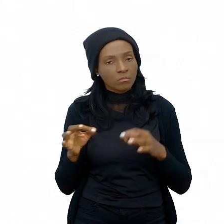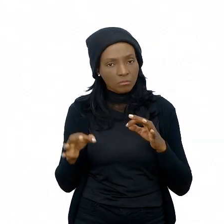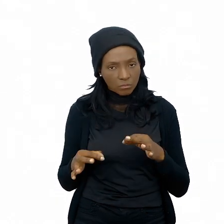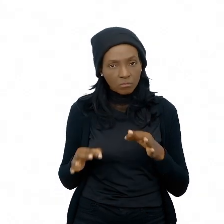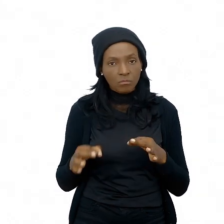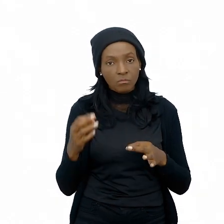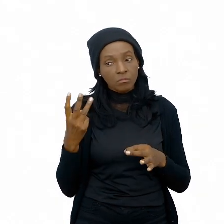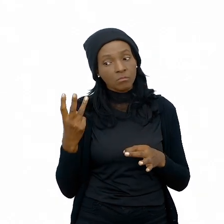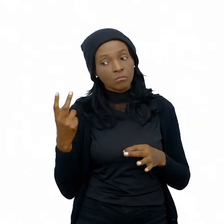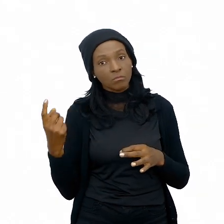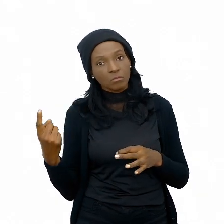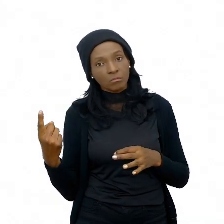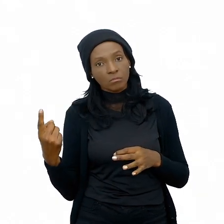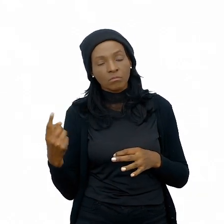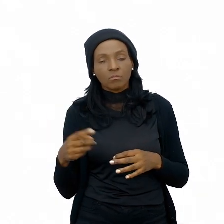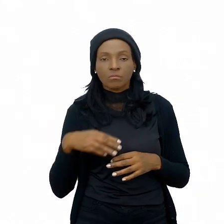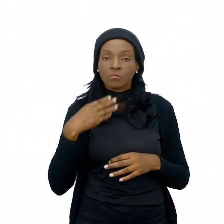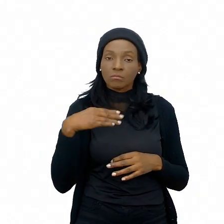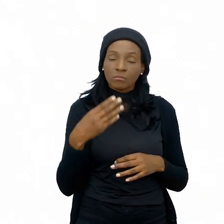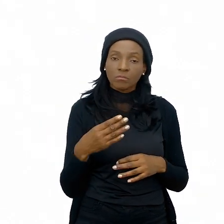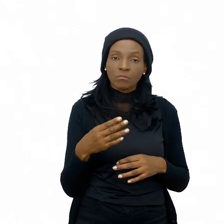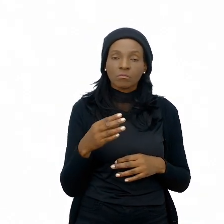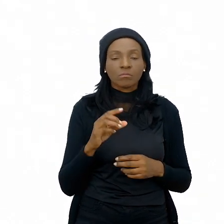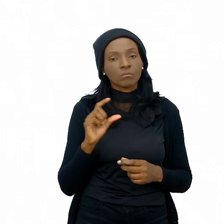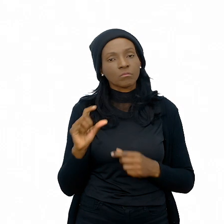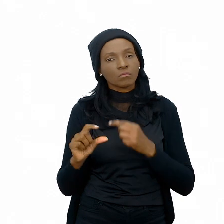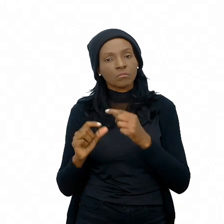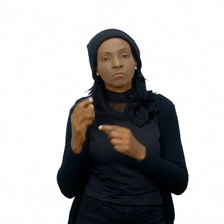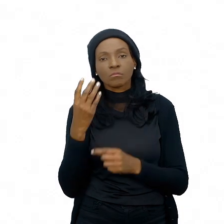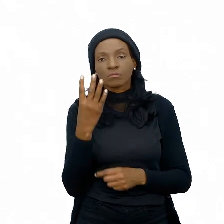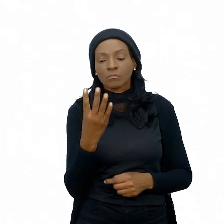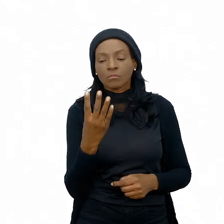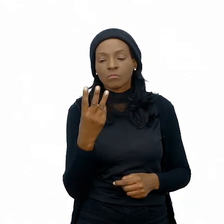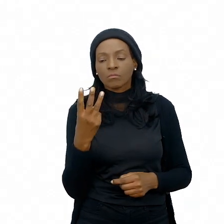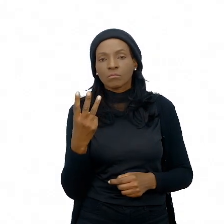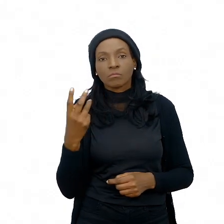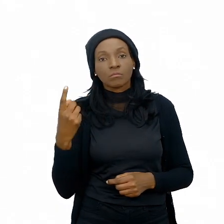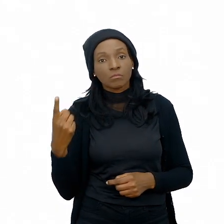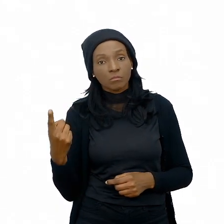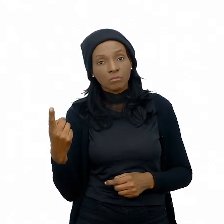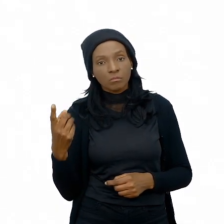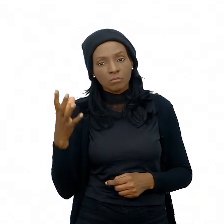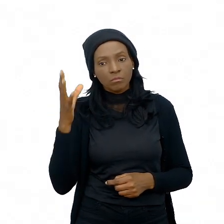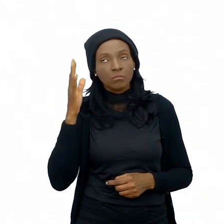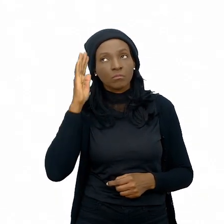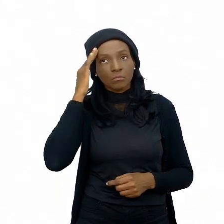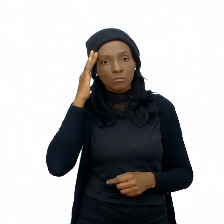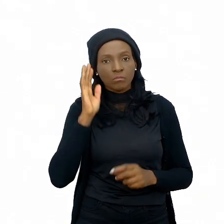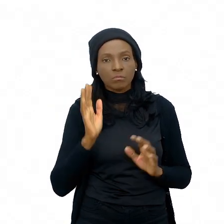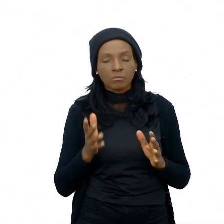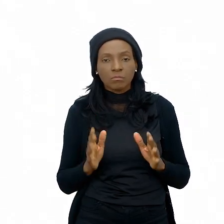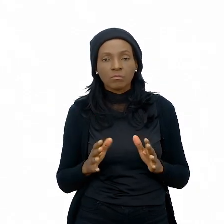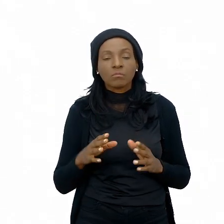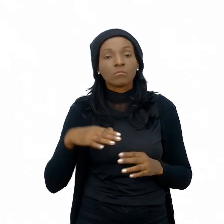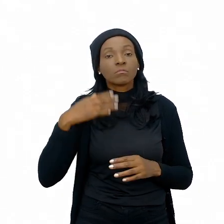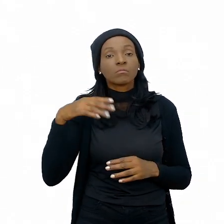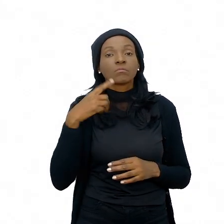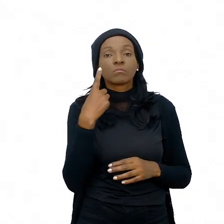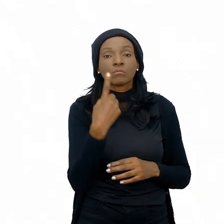o 31, depois ele vai 431, ele já se apropria dele, e depois